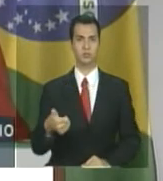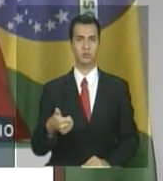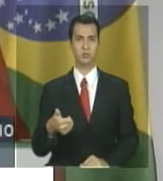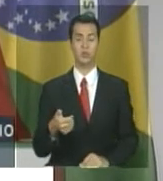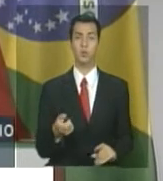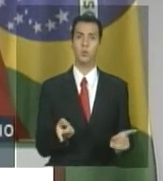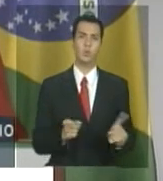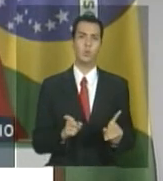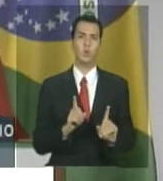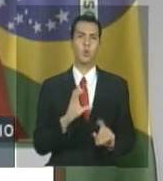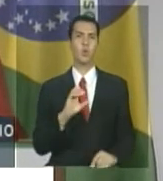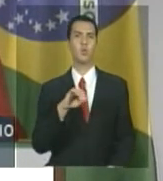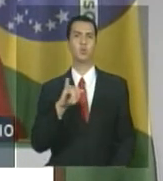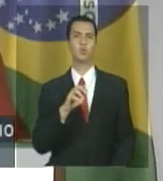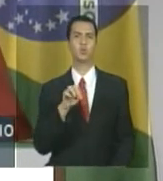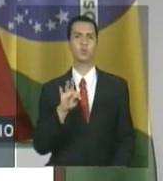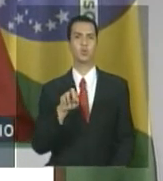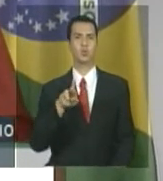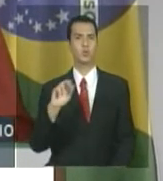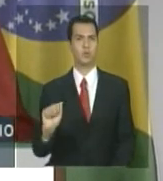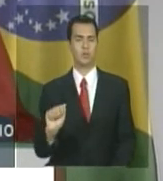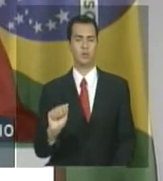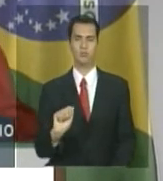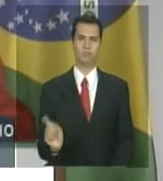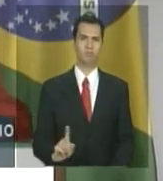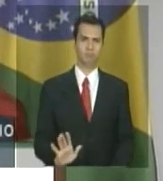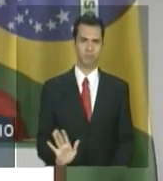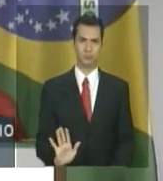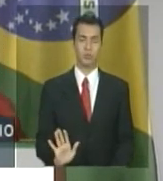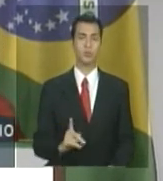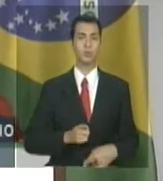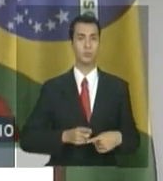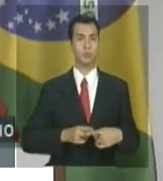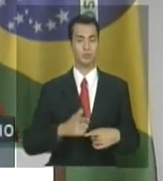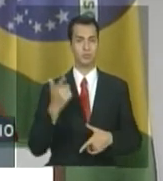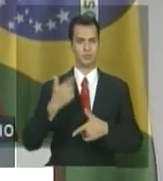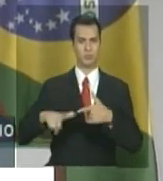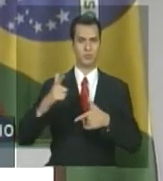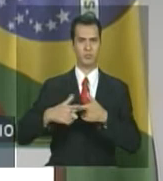conjuntural, porque sair da crise